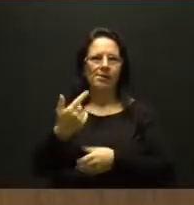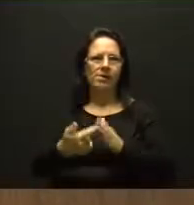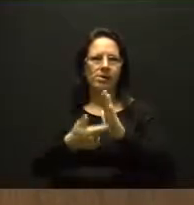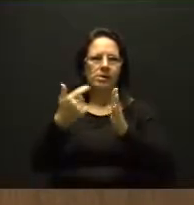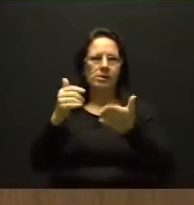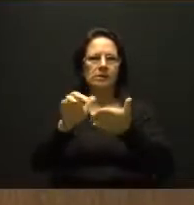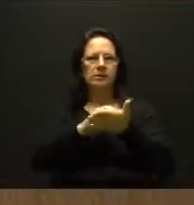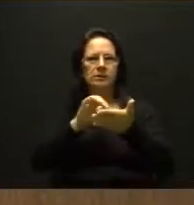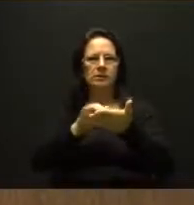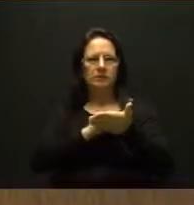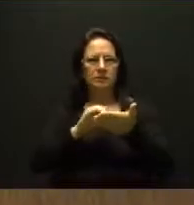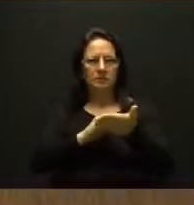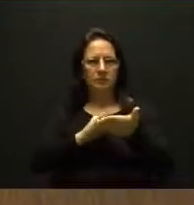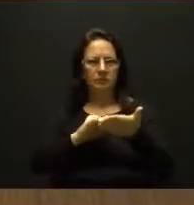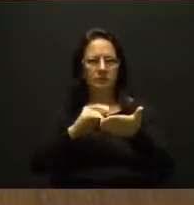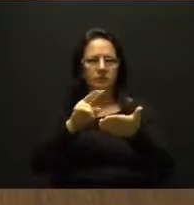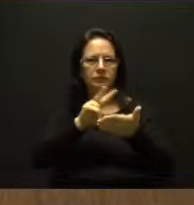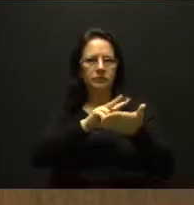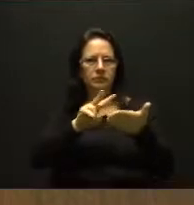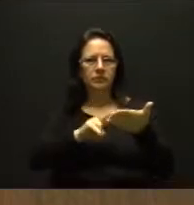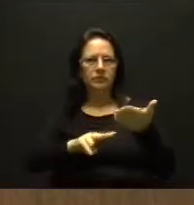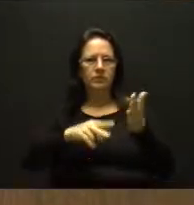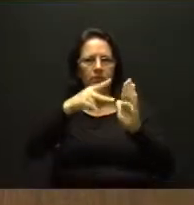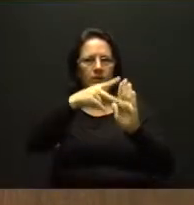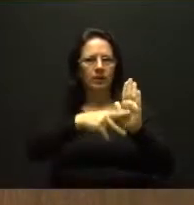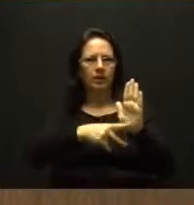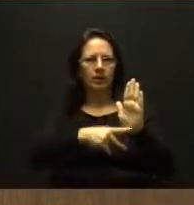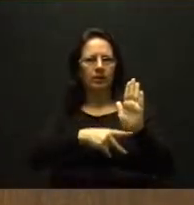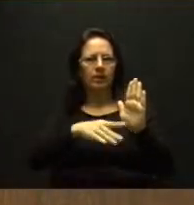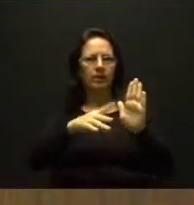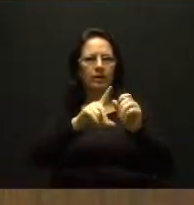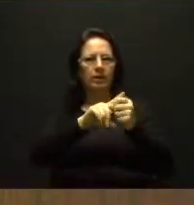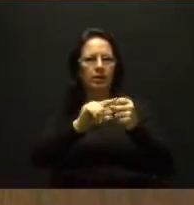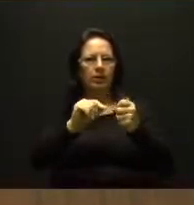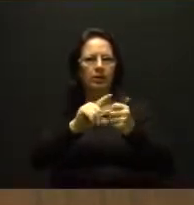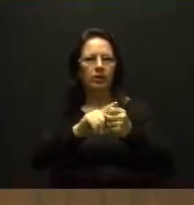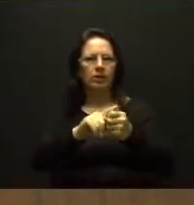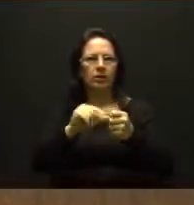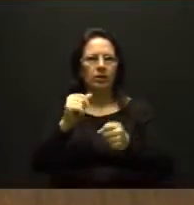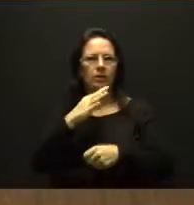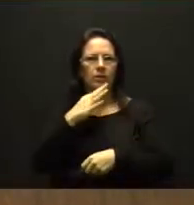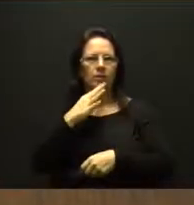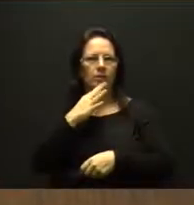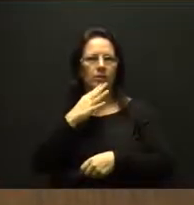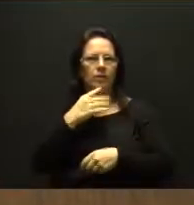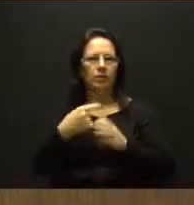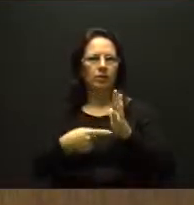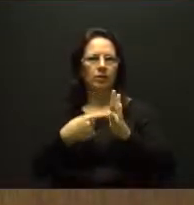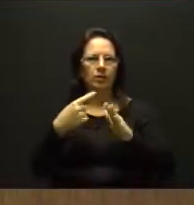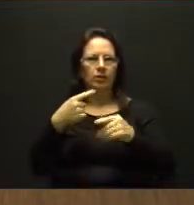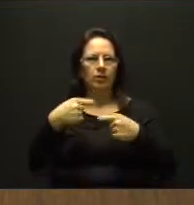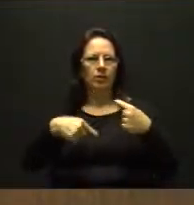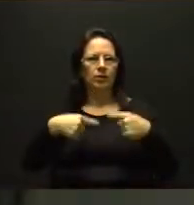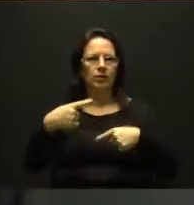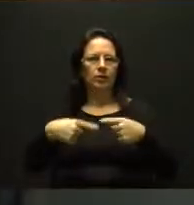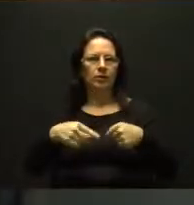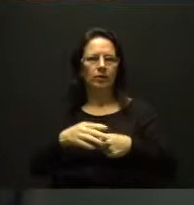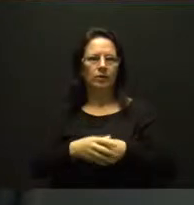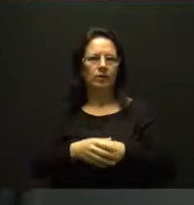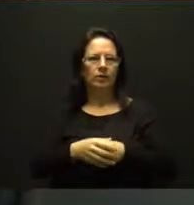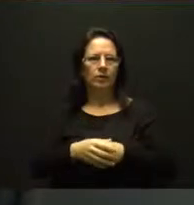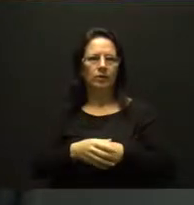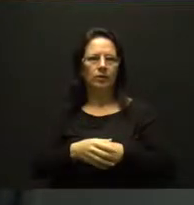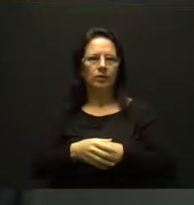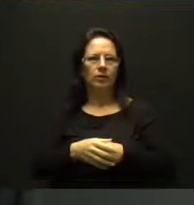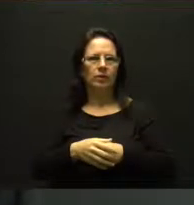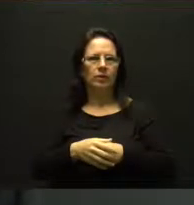senhor 1º secretário e proceda à leitura do projeto de lei artigo por artigo para apreciação em primeira discussão questão de horas se